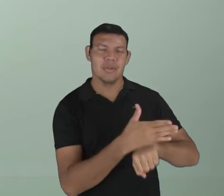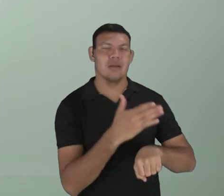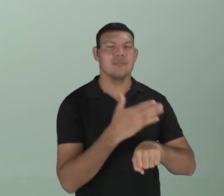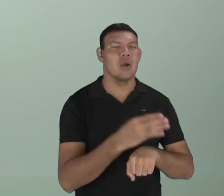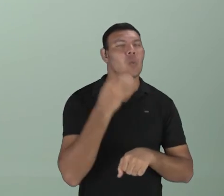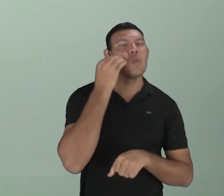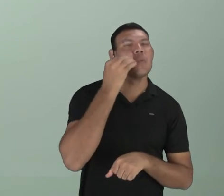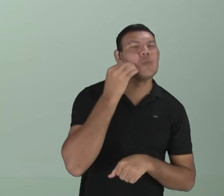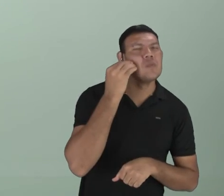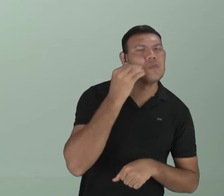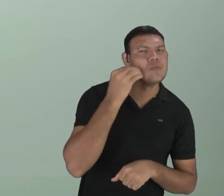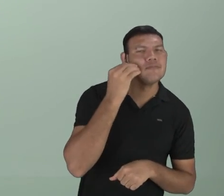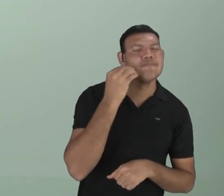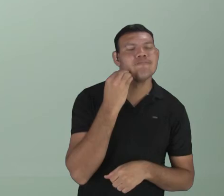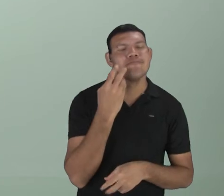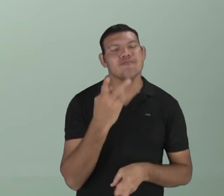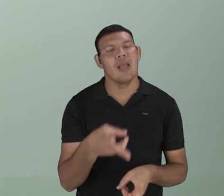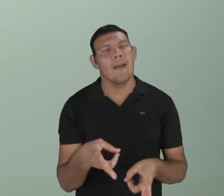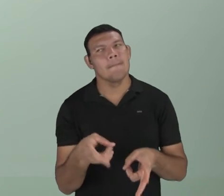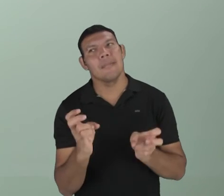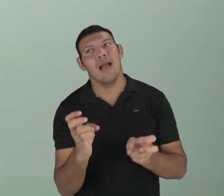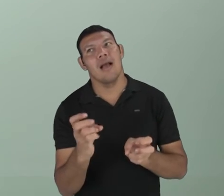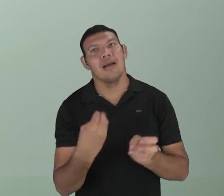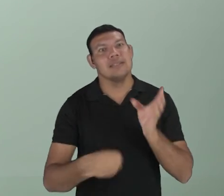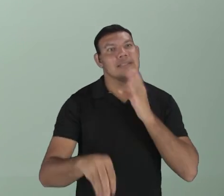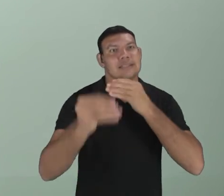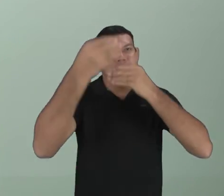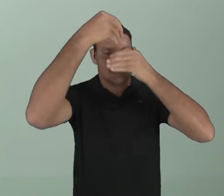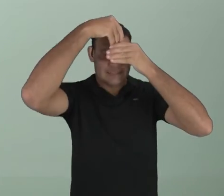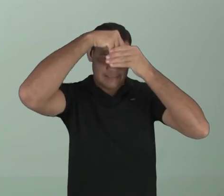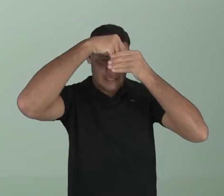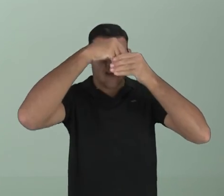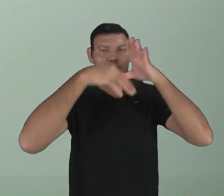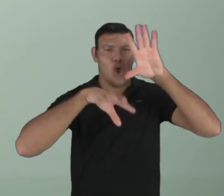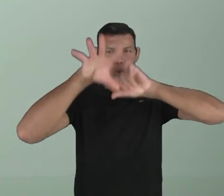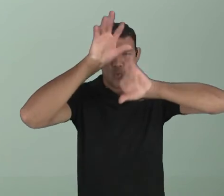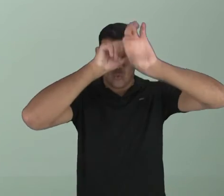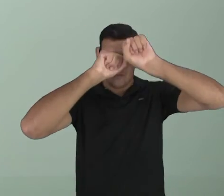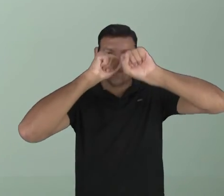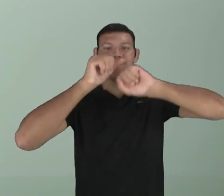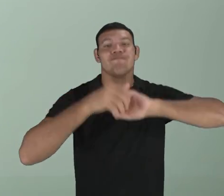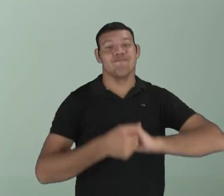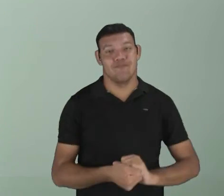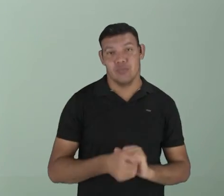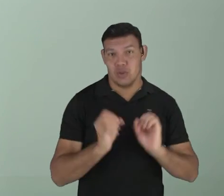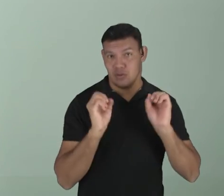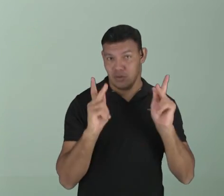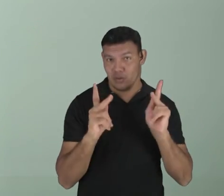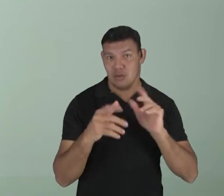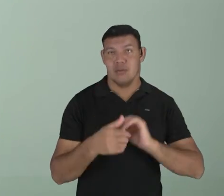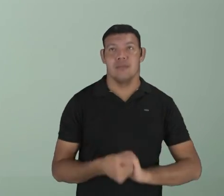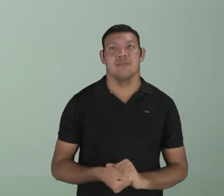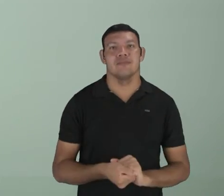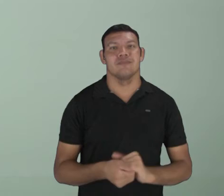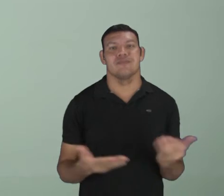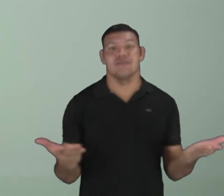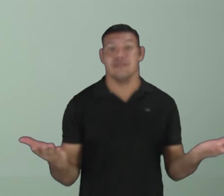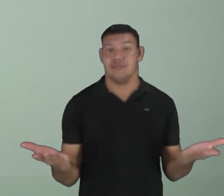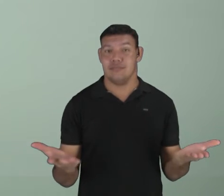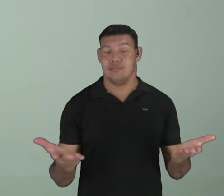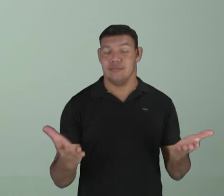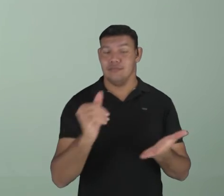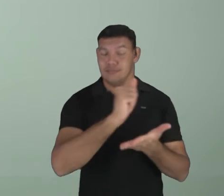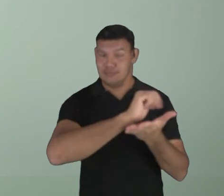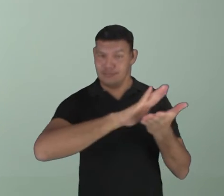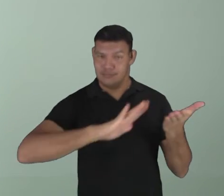e quando menos perceber já tem internalizado tudo, já tem aprendido tudo. Ok? Agora vamos